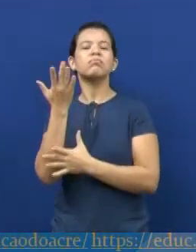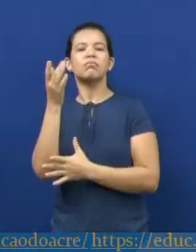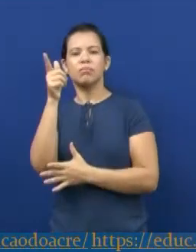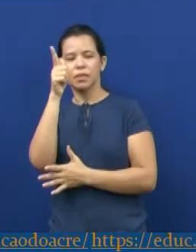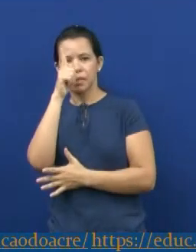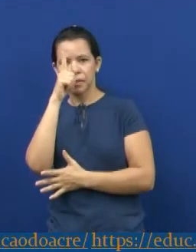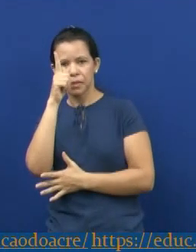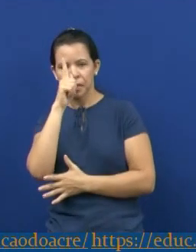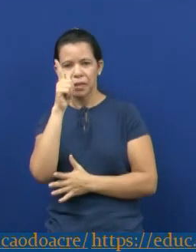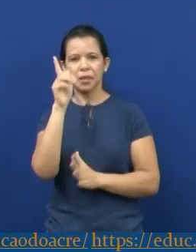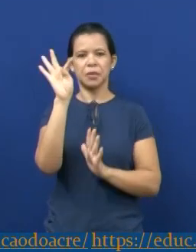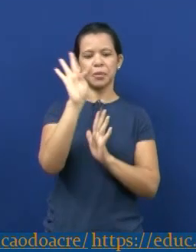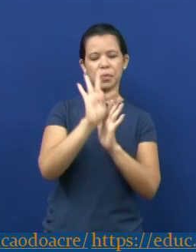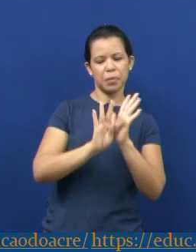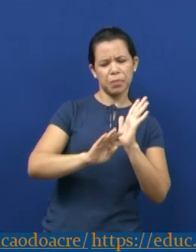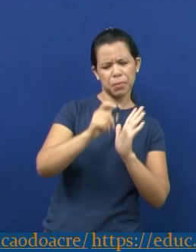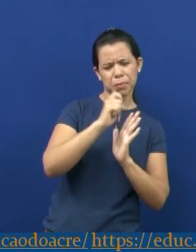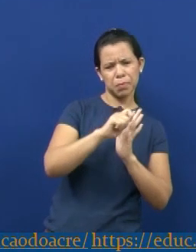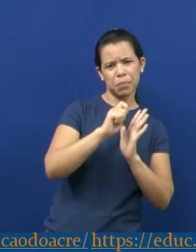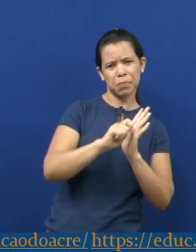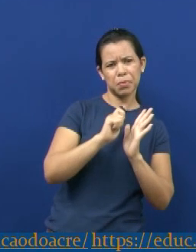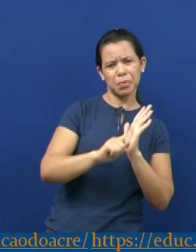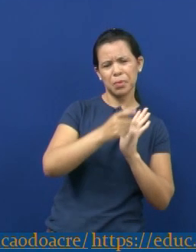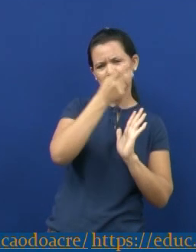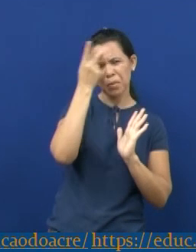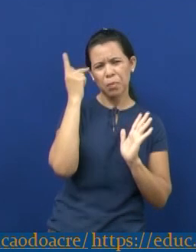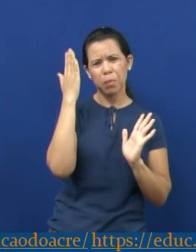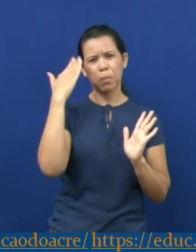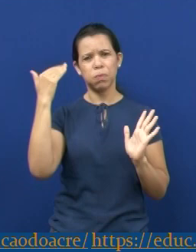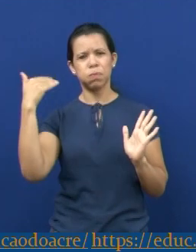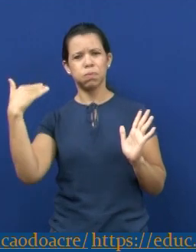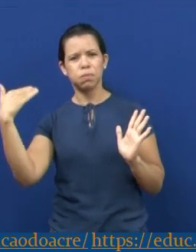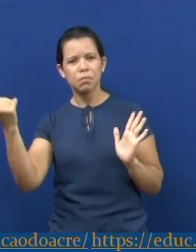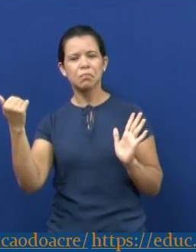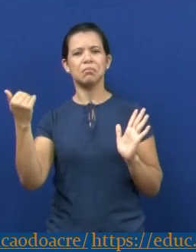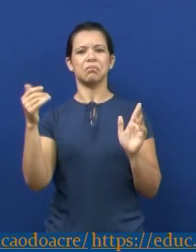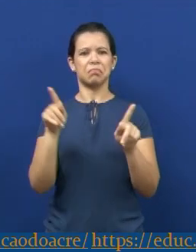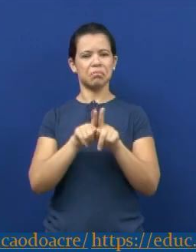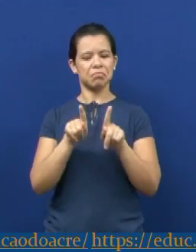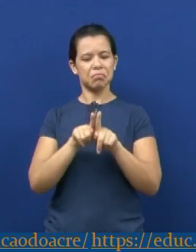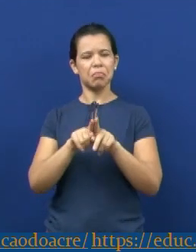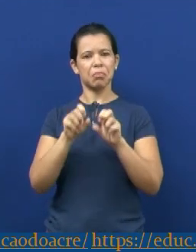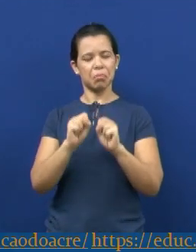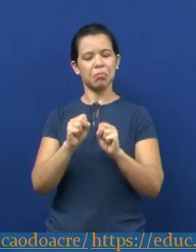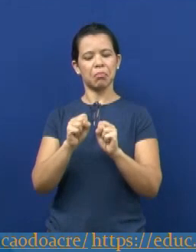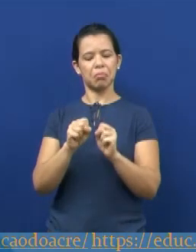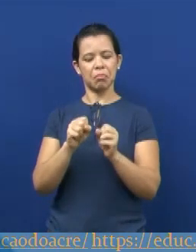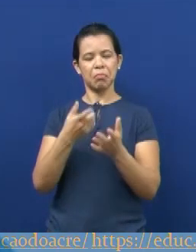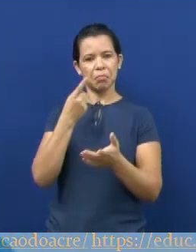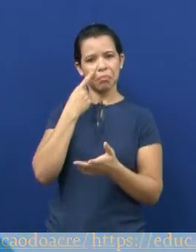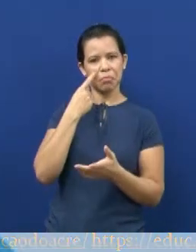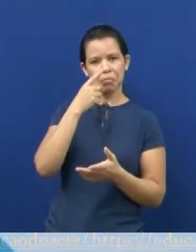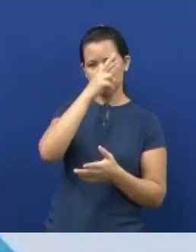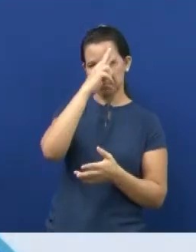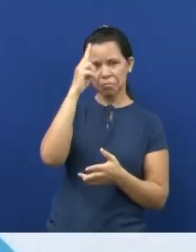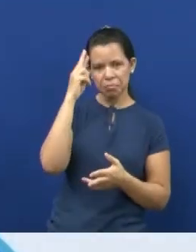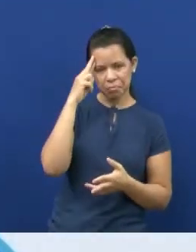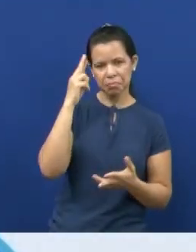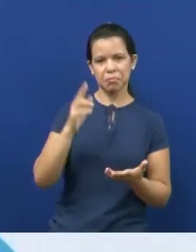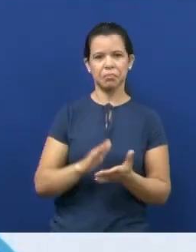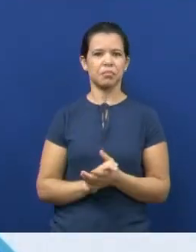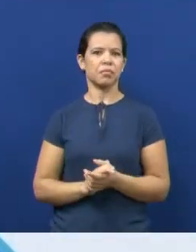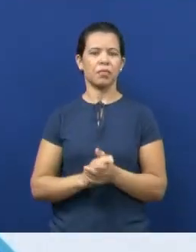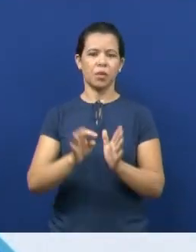pelos gregos e por escritores muito famosos que a história também nos deixou registrado essas dramaturgia se eram